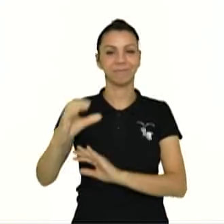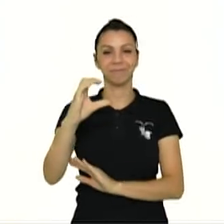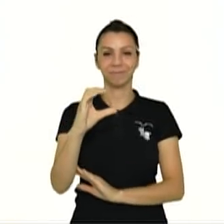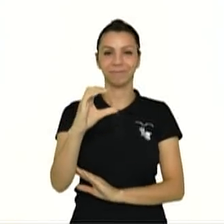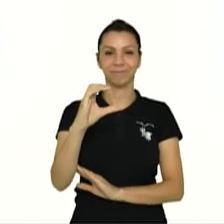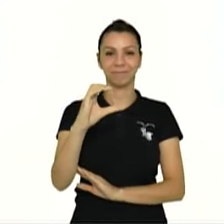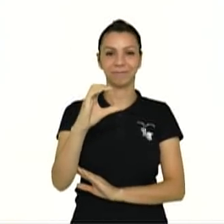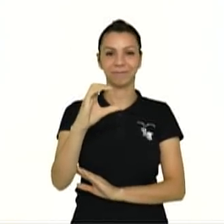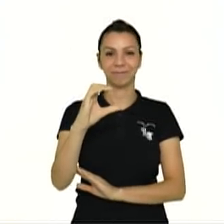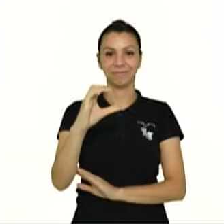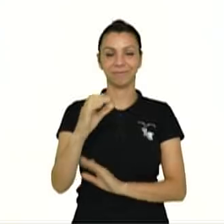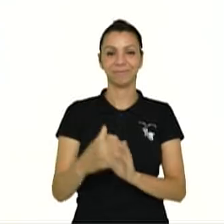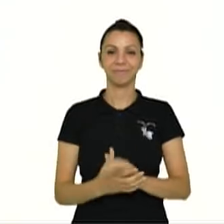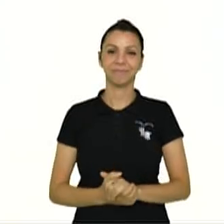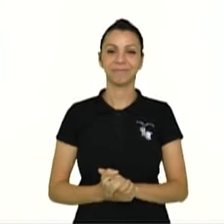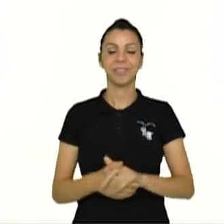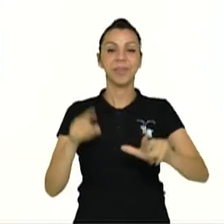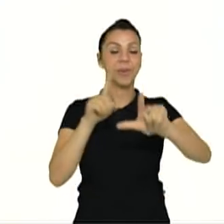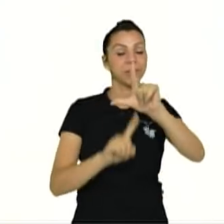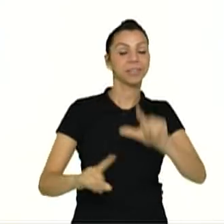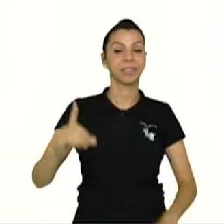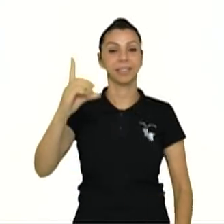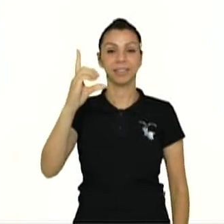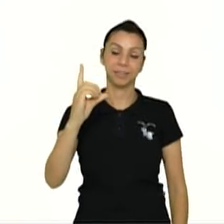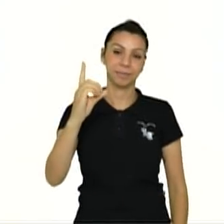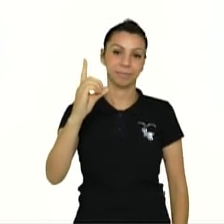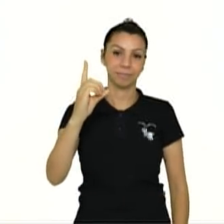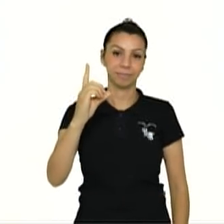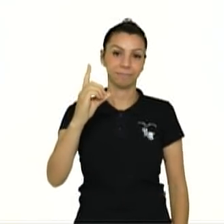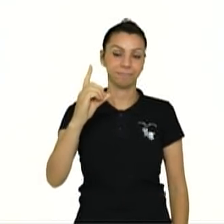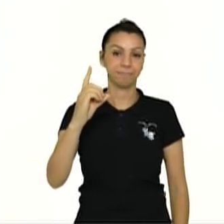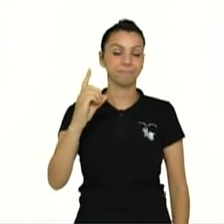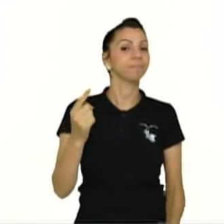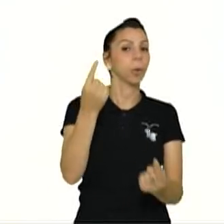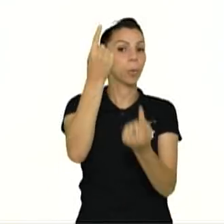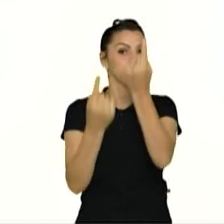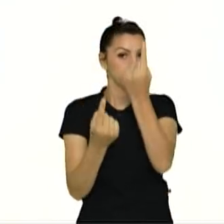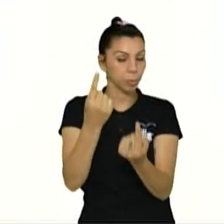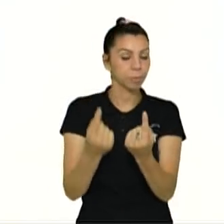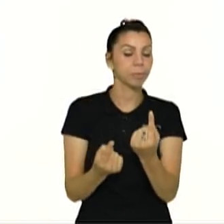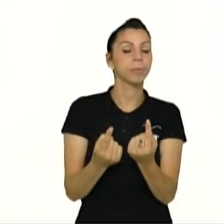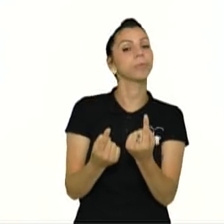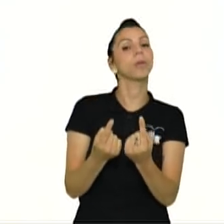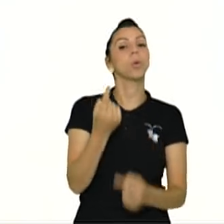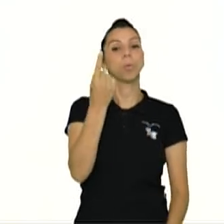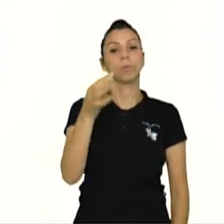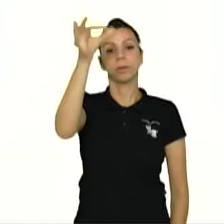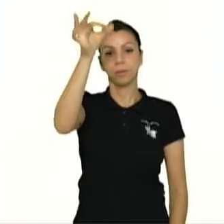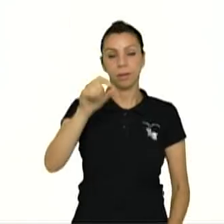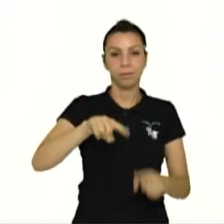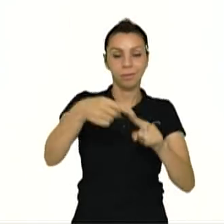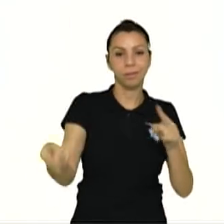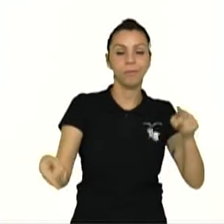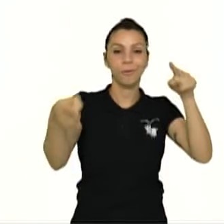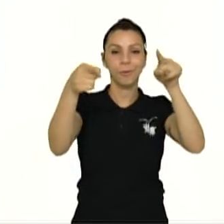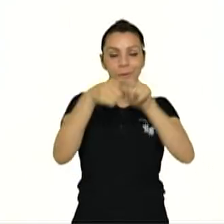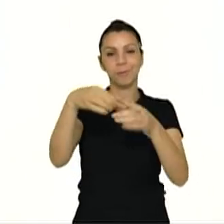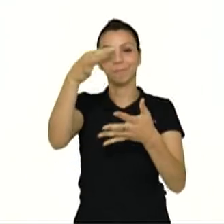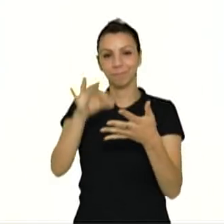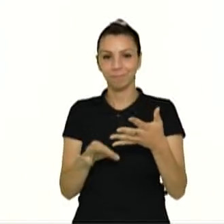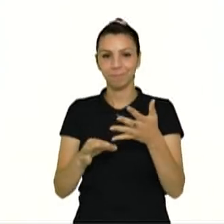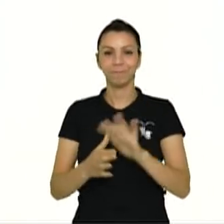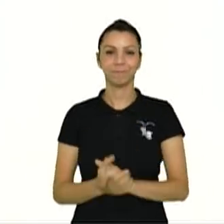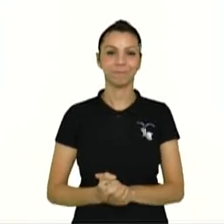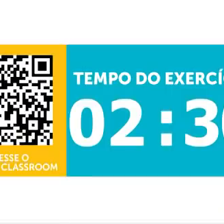C, Roda Gigante. Ou alternativa D, Pelo Telefone. Somente uma está correta e nós já voltamos para a